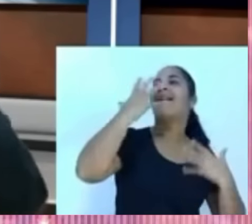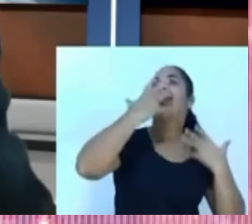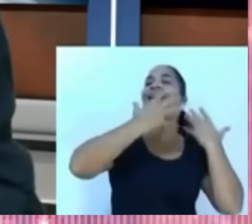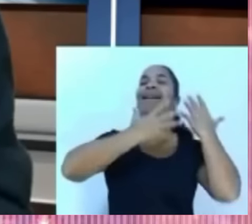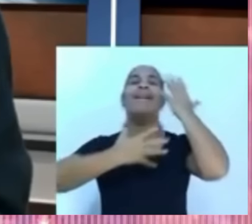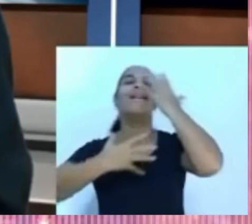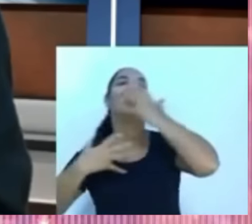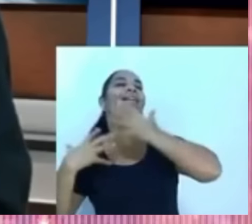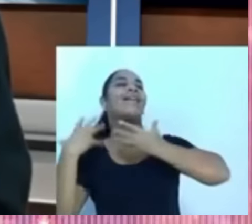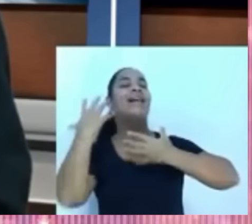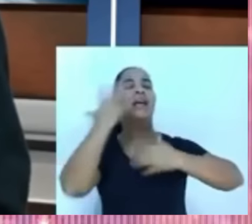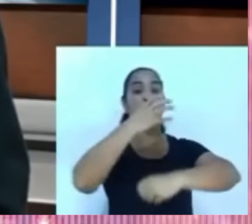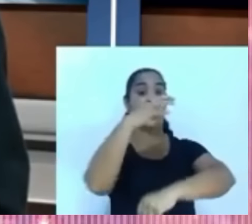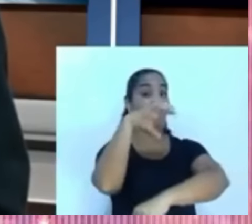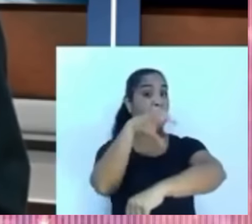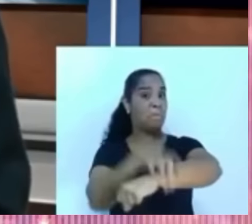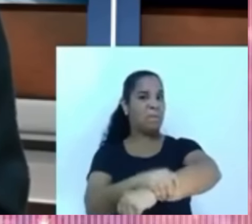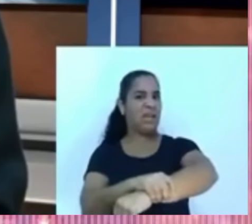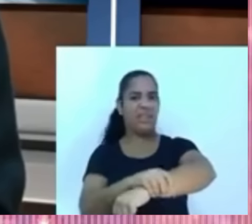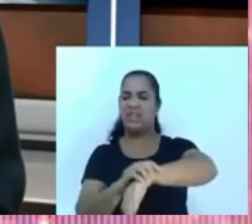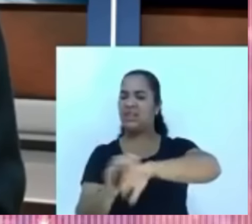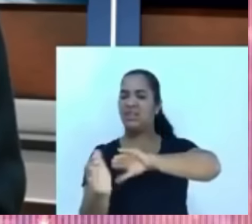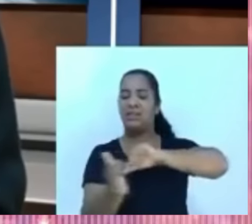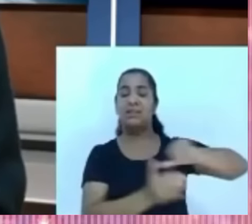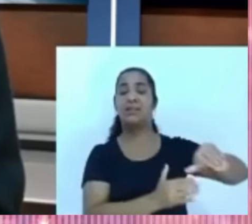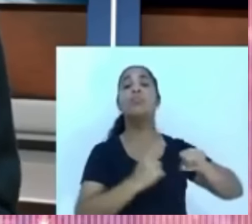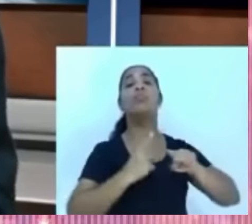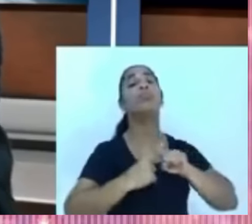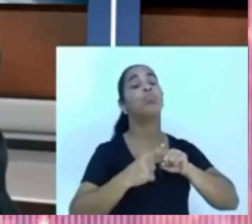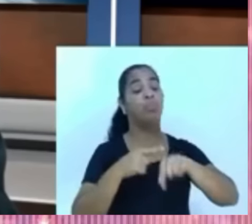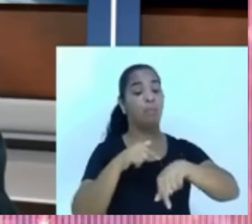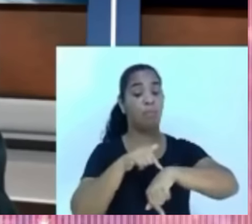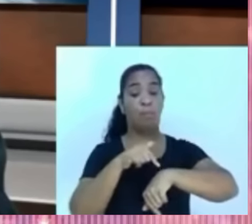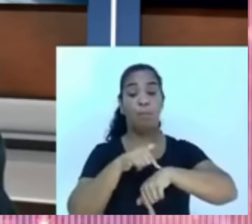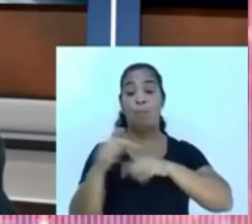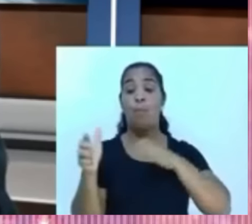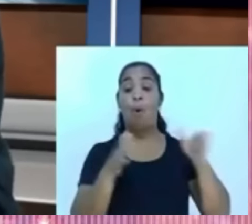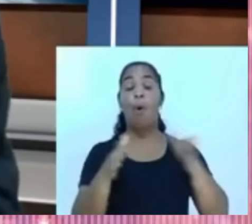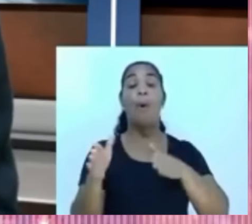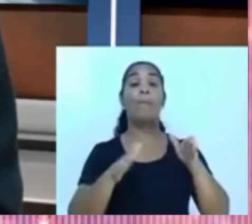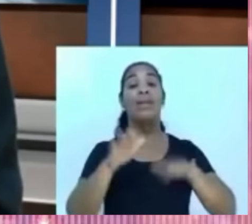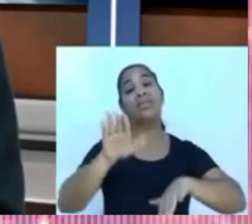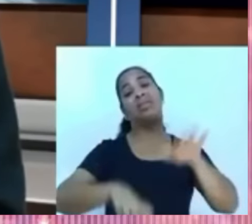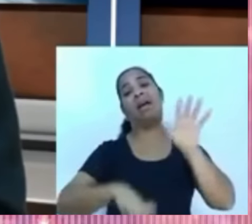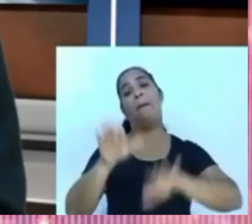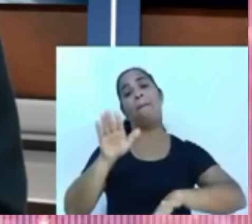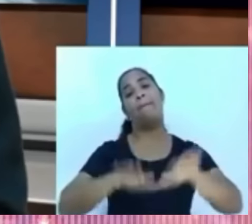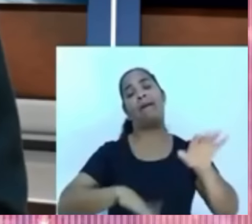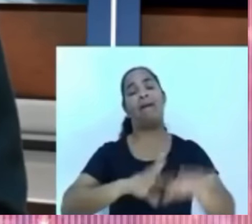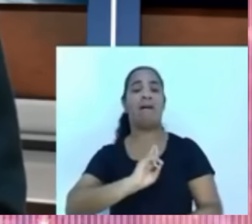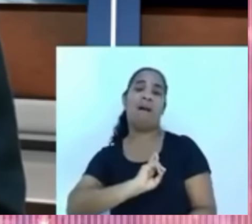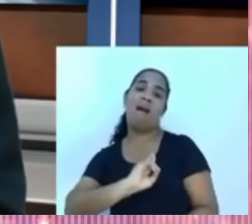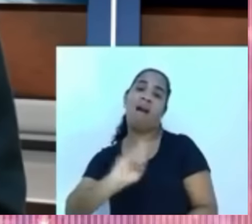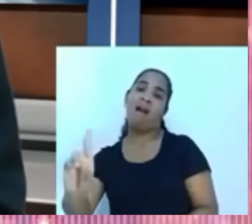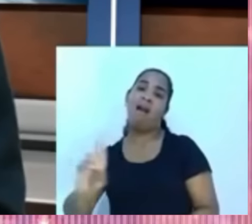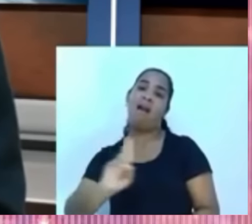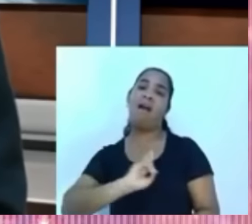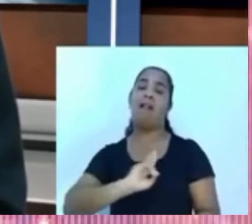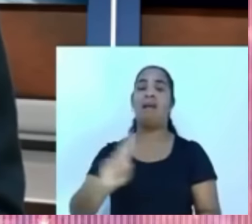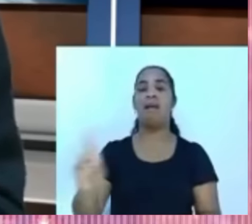materialista então pelas circunstâncias das religiões que talvez não tenham sabido